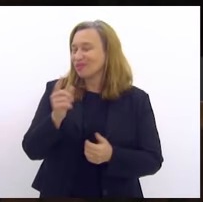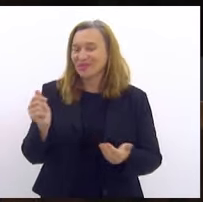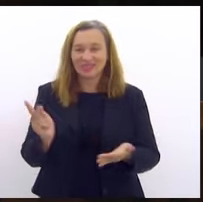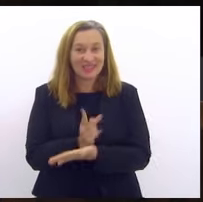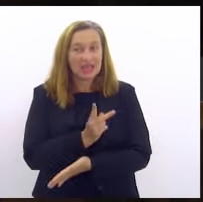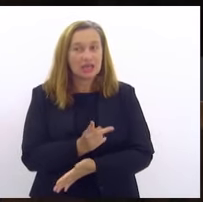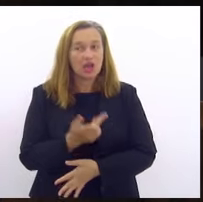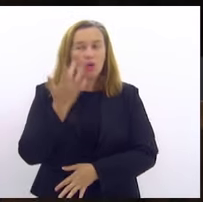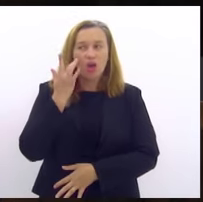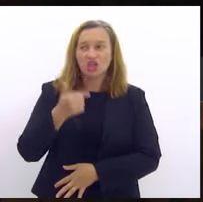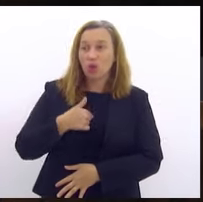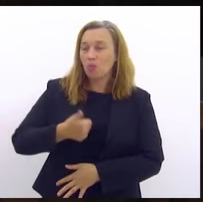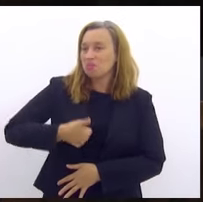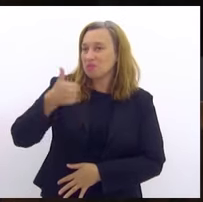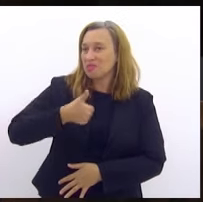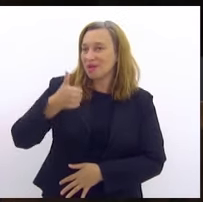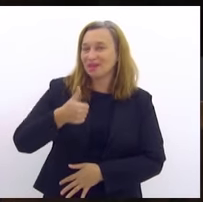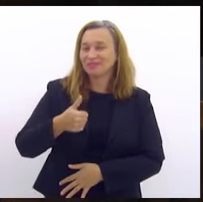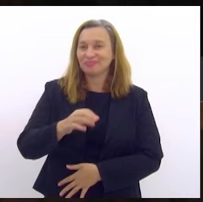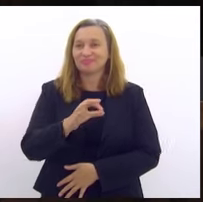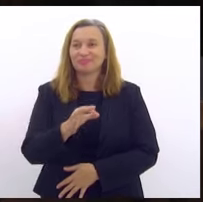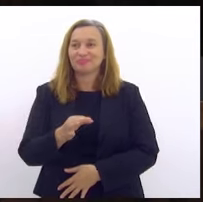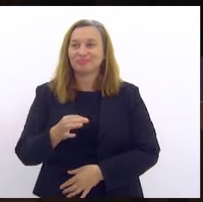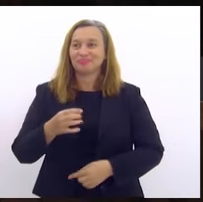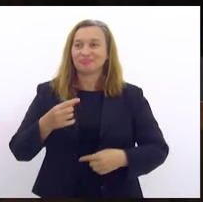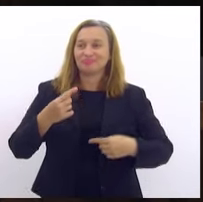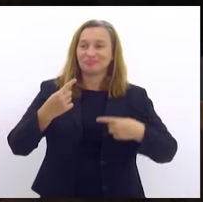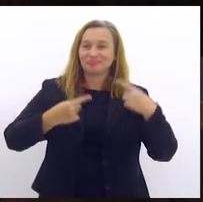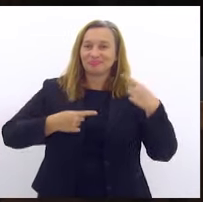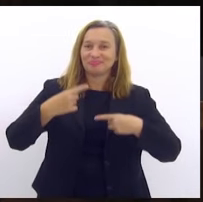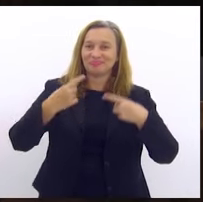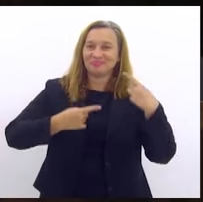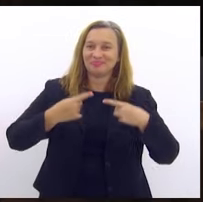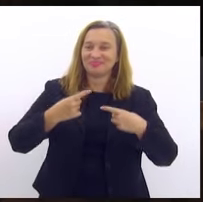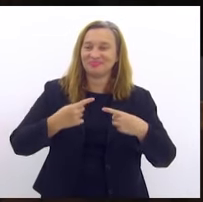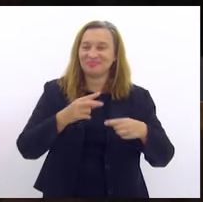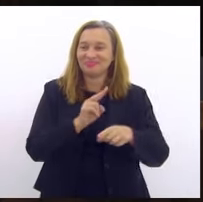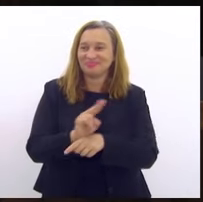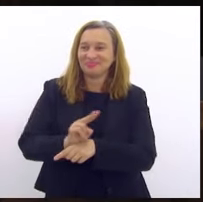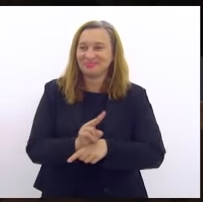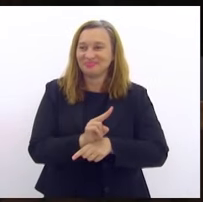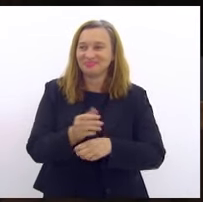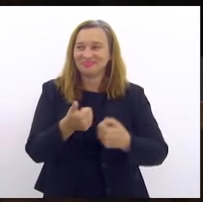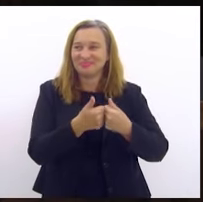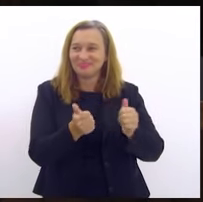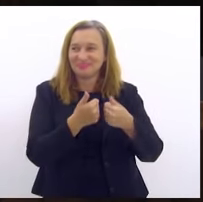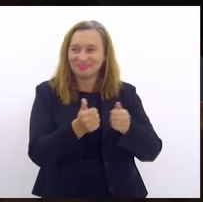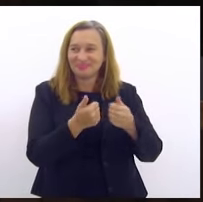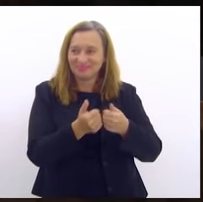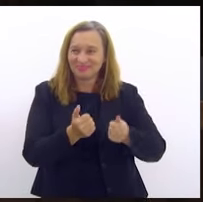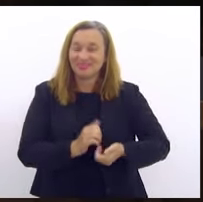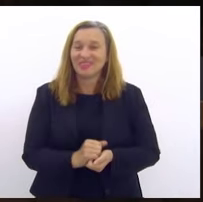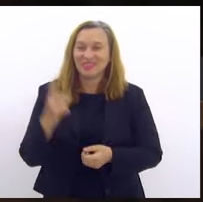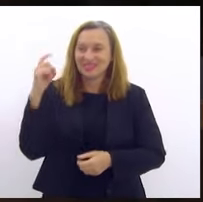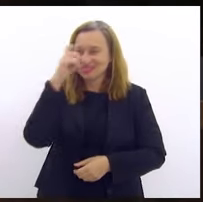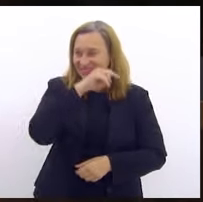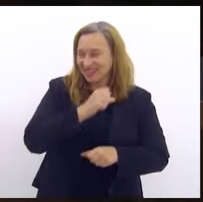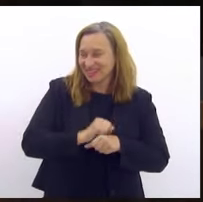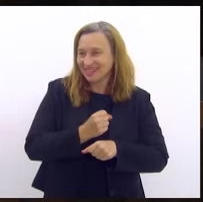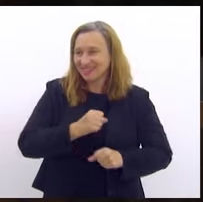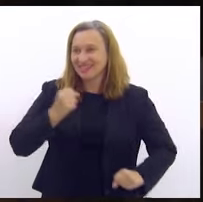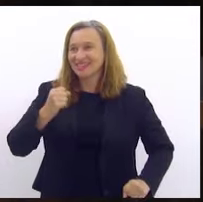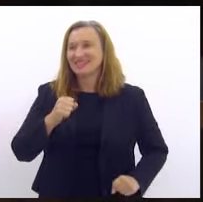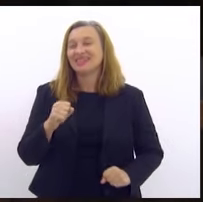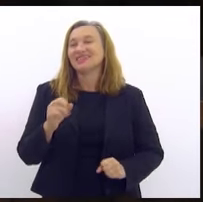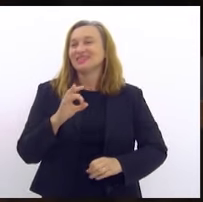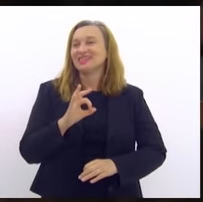Eu acho que eu fui o primeiro político da cidade de Duque de Caxias a fazer uma fiscalização dos ônibus. E uma dificuldade muito grande. Brevemente, vamos